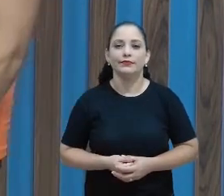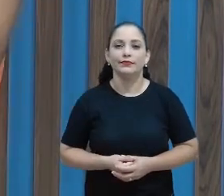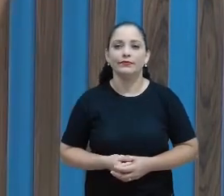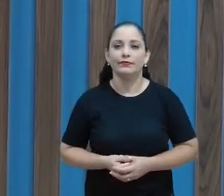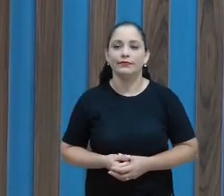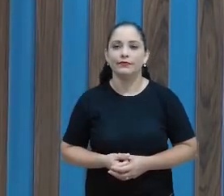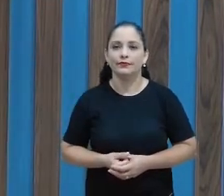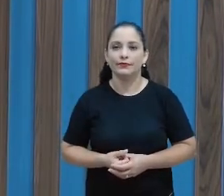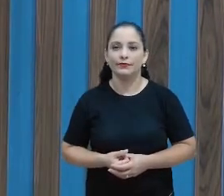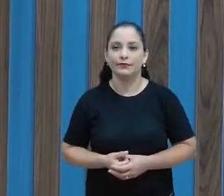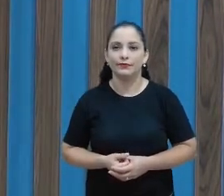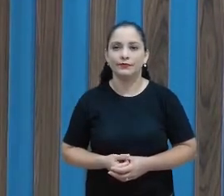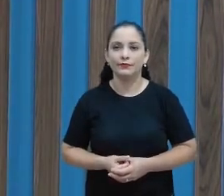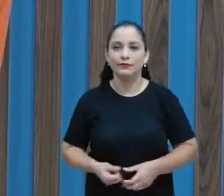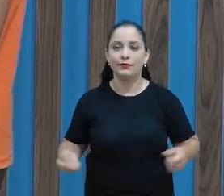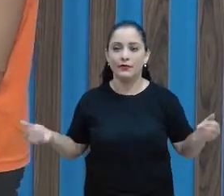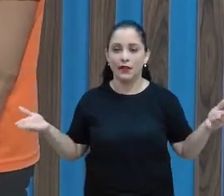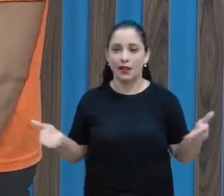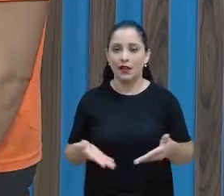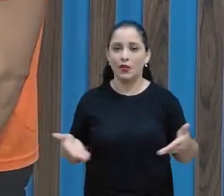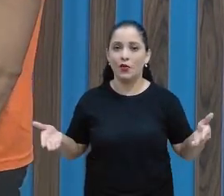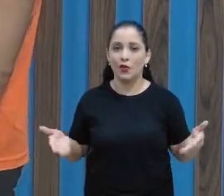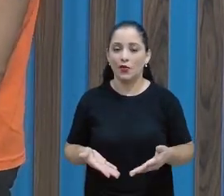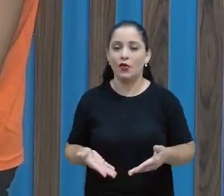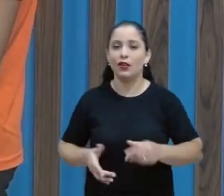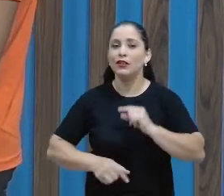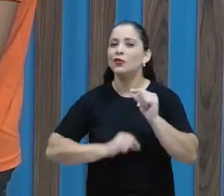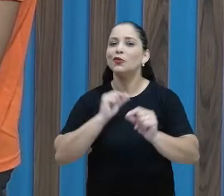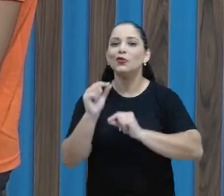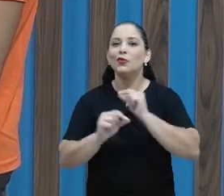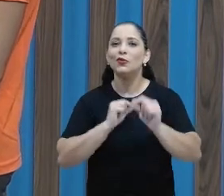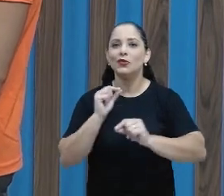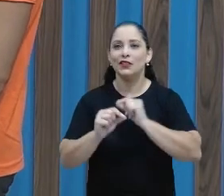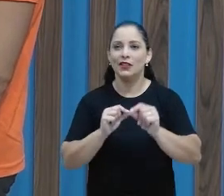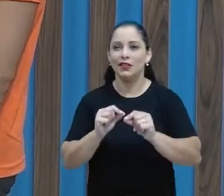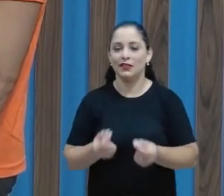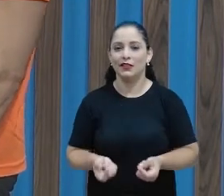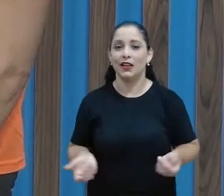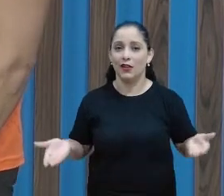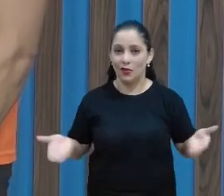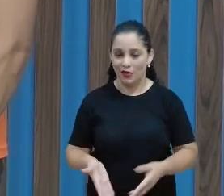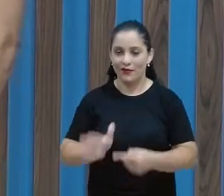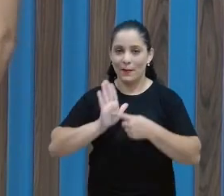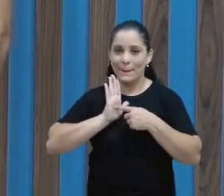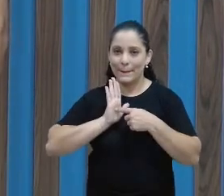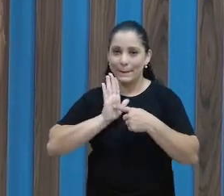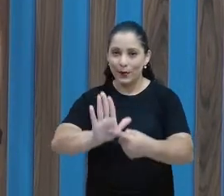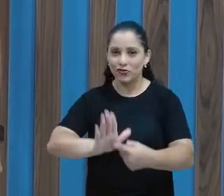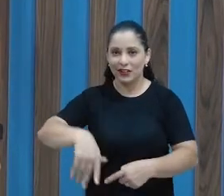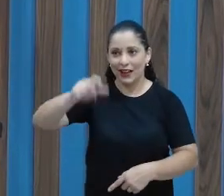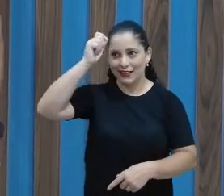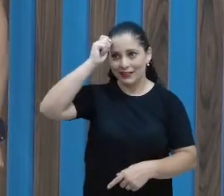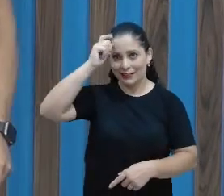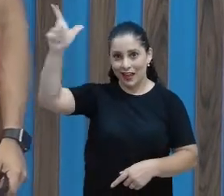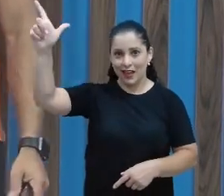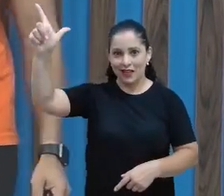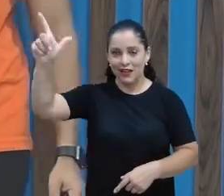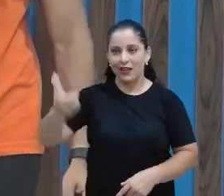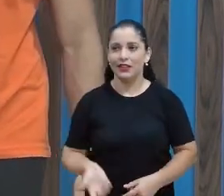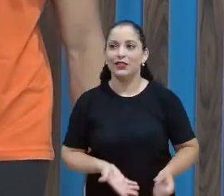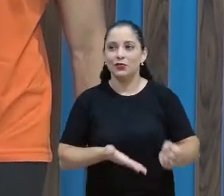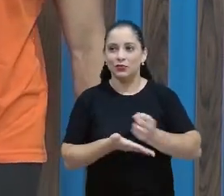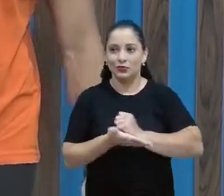Belezinha? Vamos agora fazer uma representação, tá, daquela ideia lá dos gamers